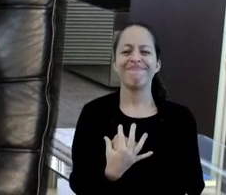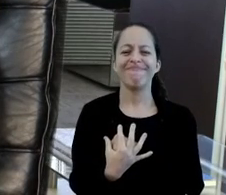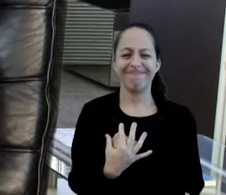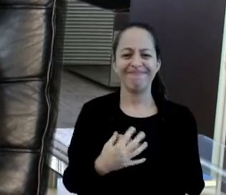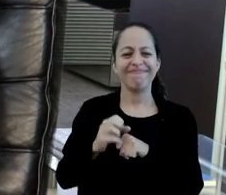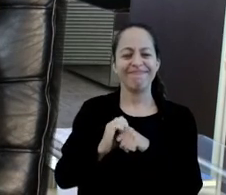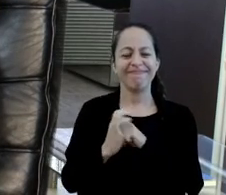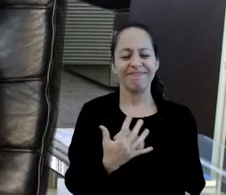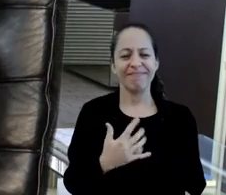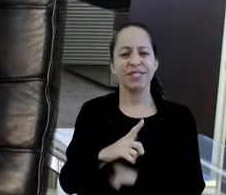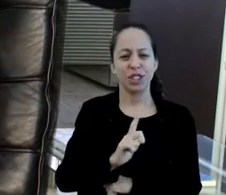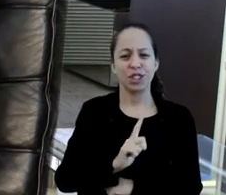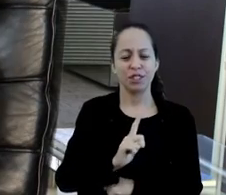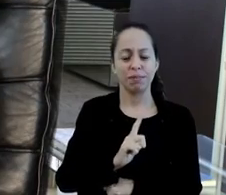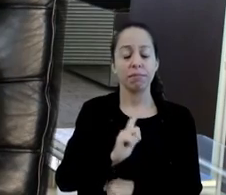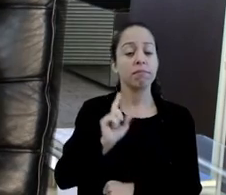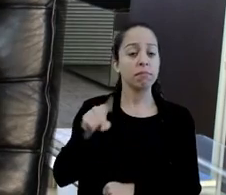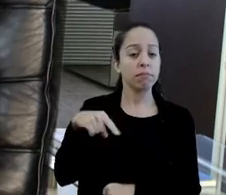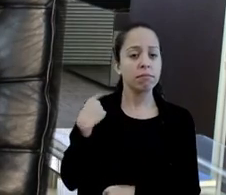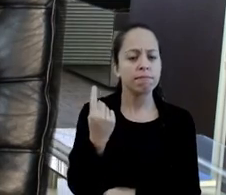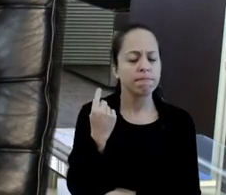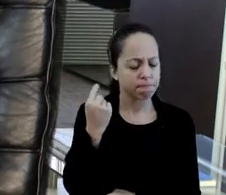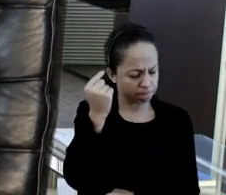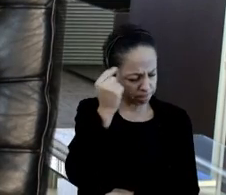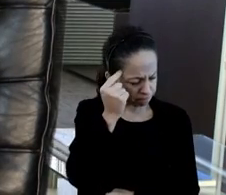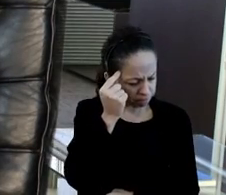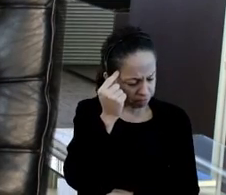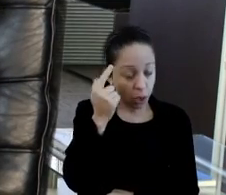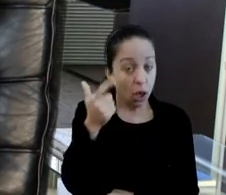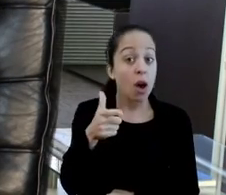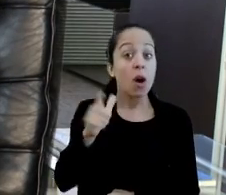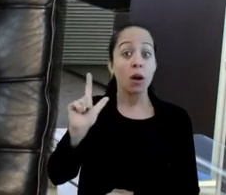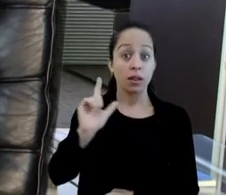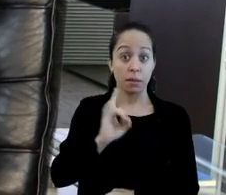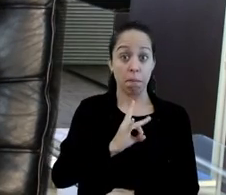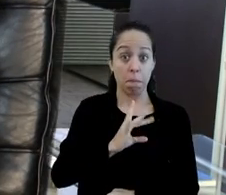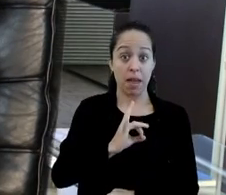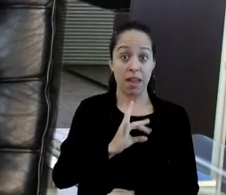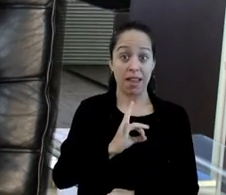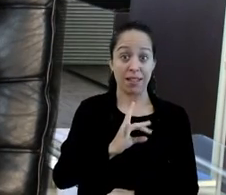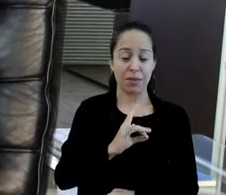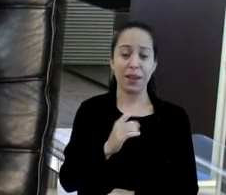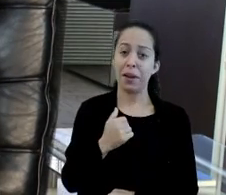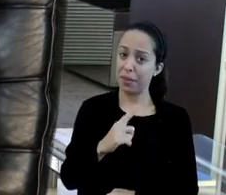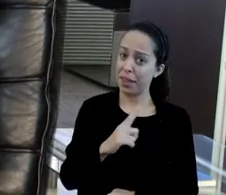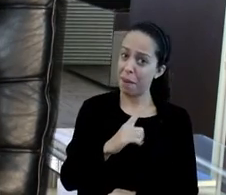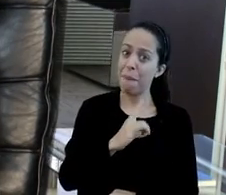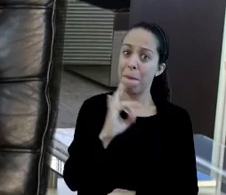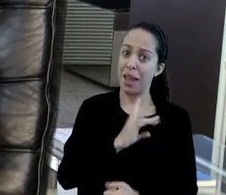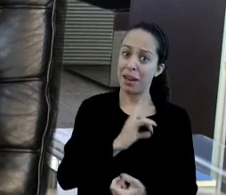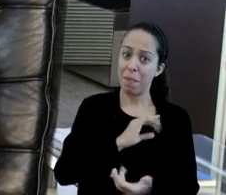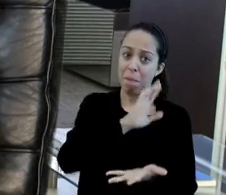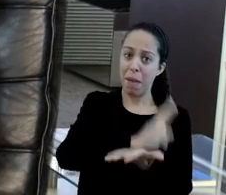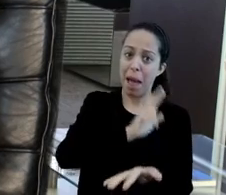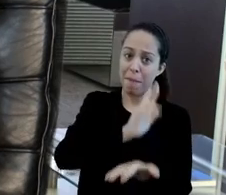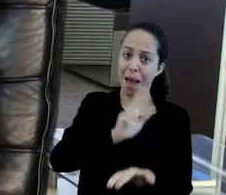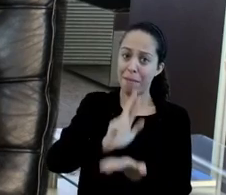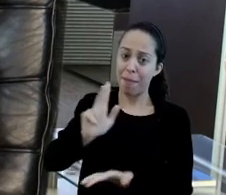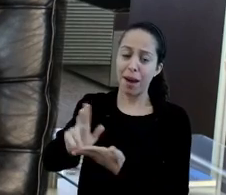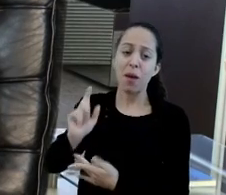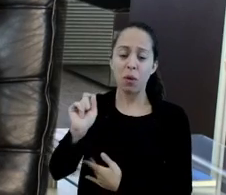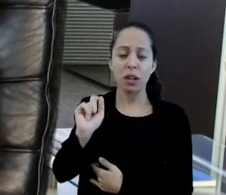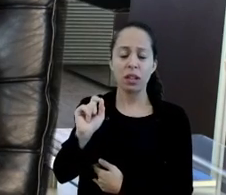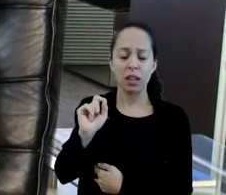depois disso, eu quis quebrar um outro medo. Eu tenho recordes em medo, tá? Era o medo do navio. E